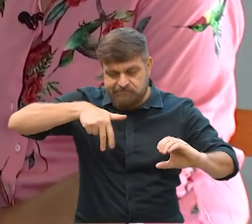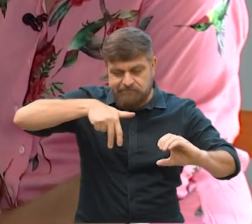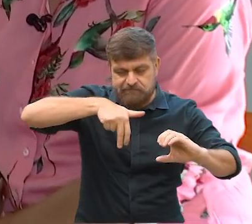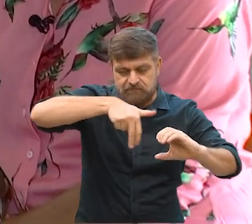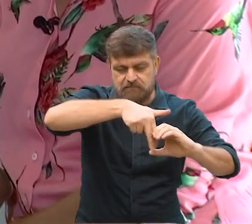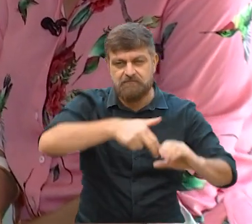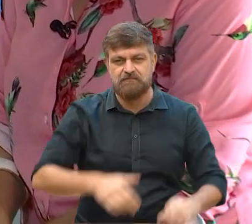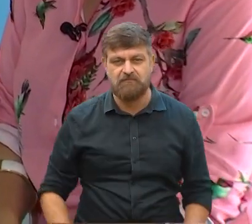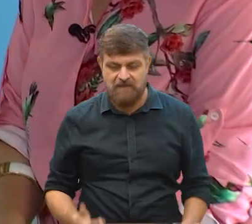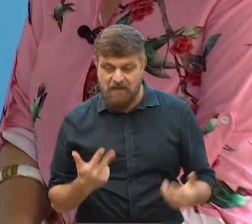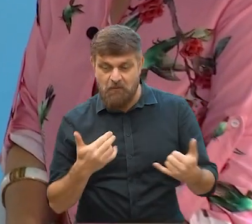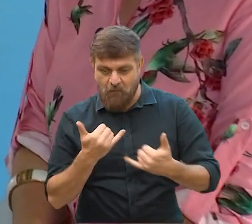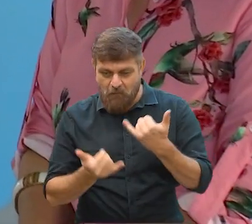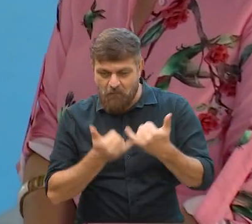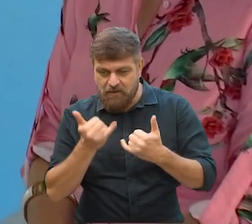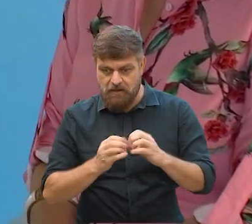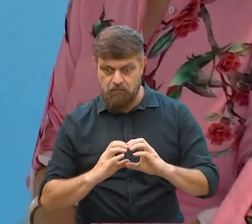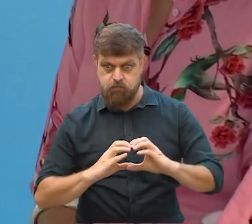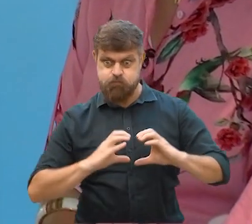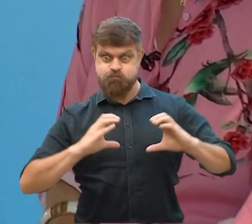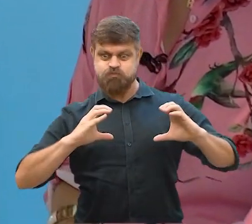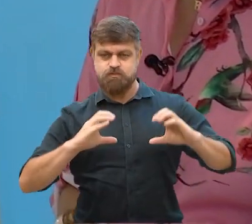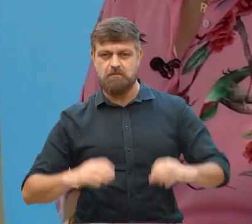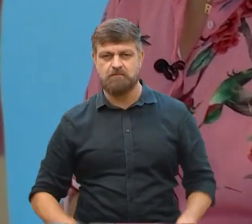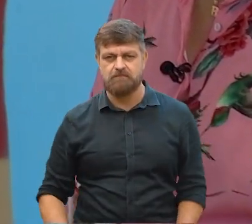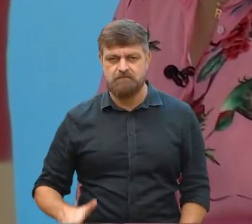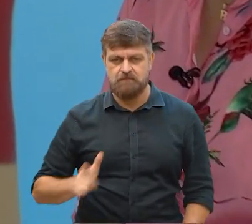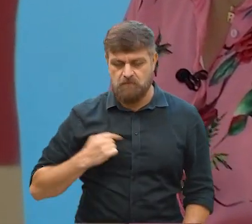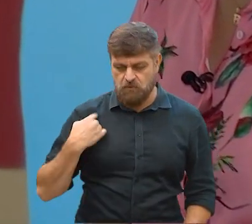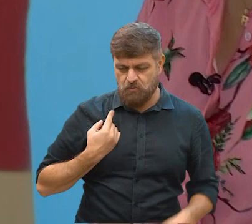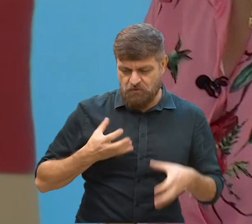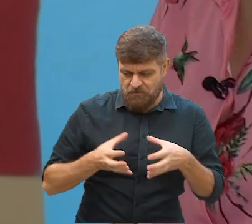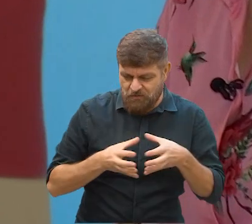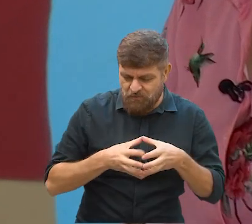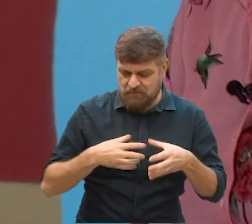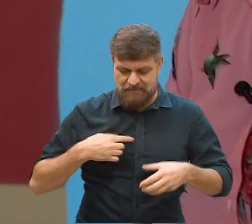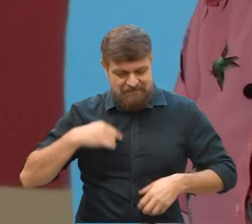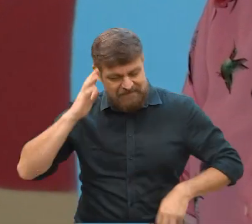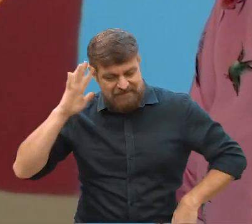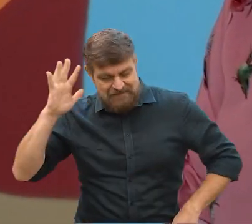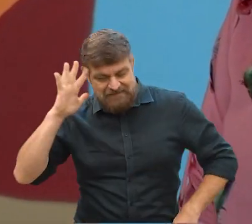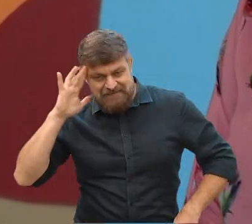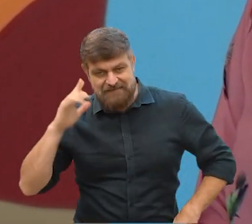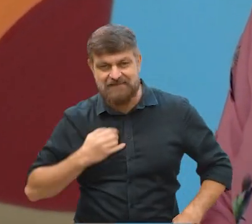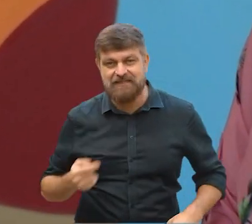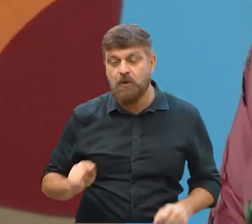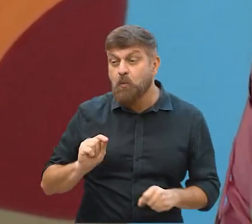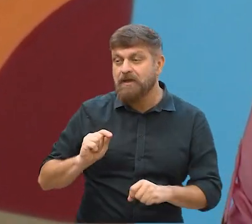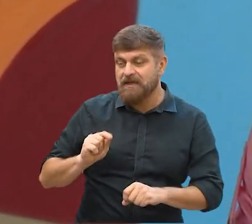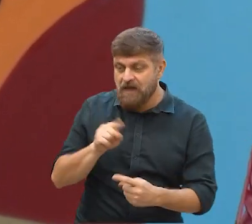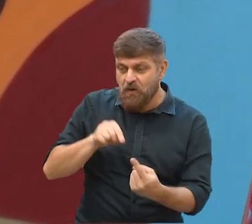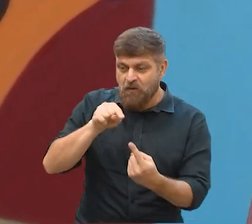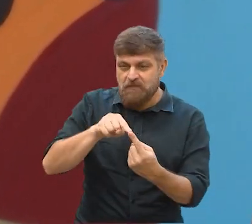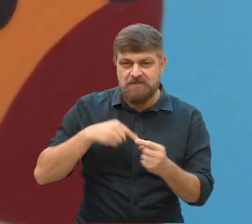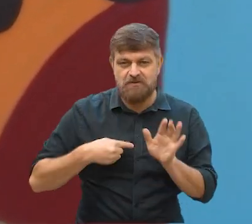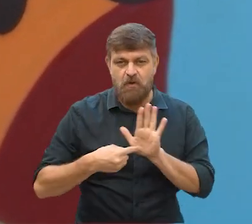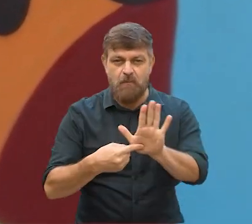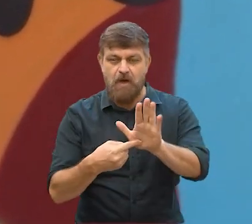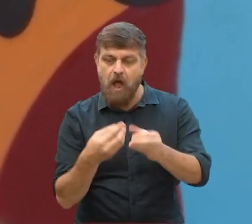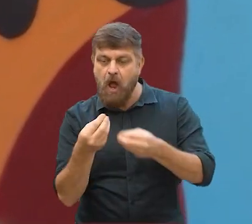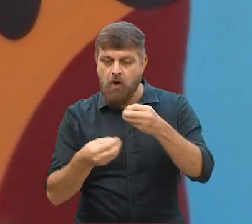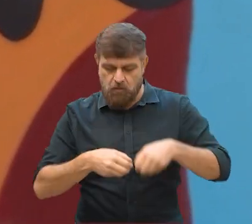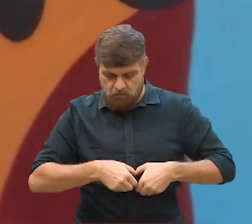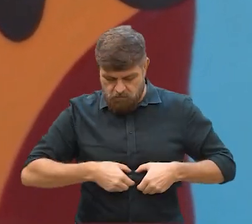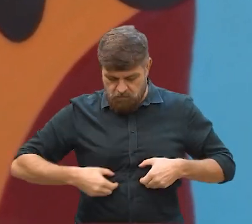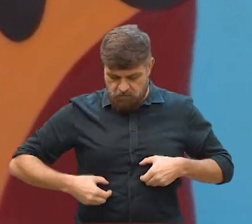intestino inflável. Essa iniciativa da Abrapes é justamente uma demonstração de como